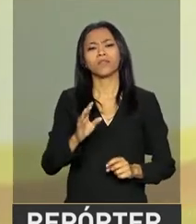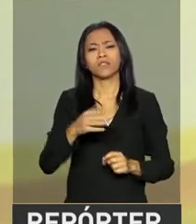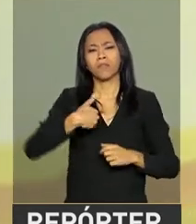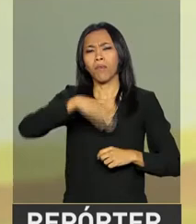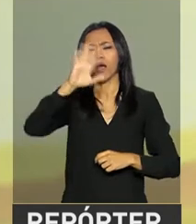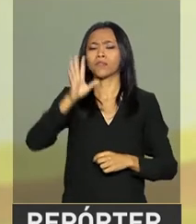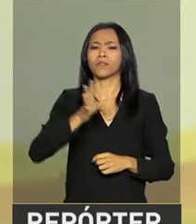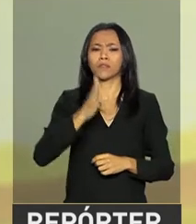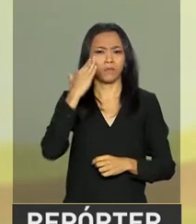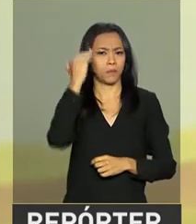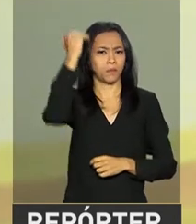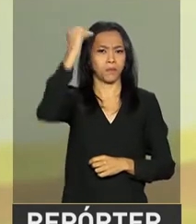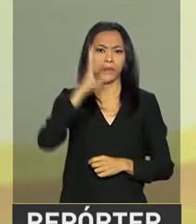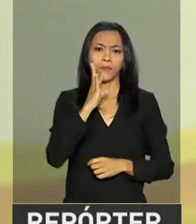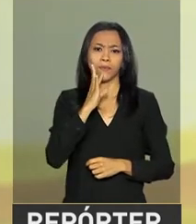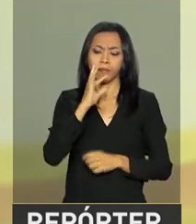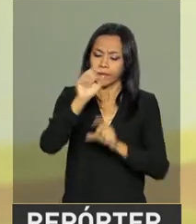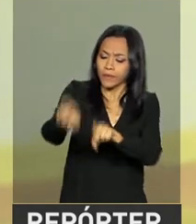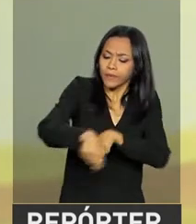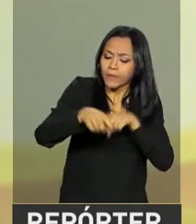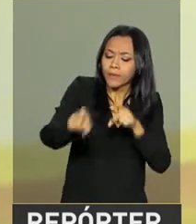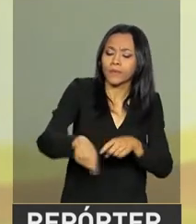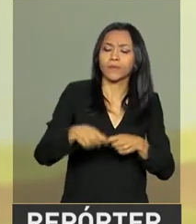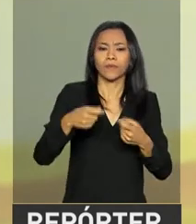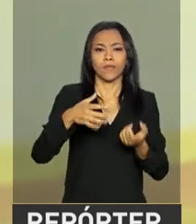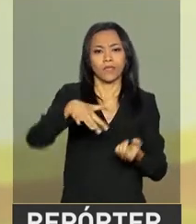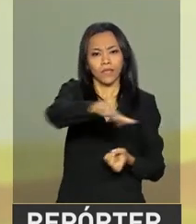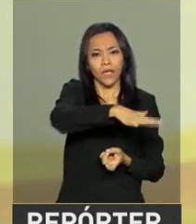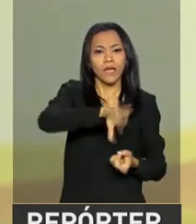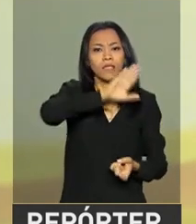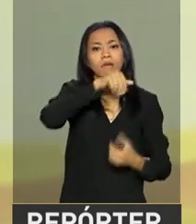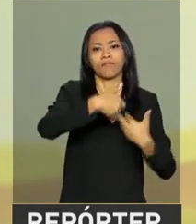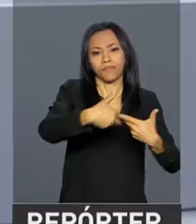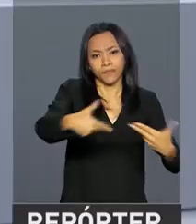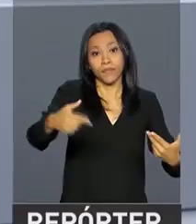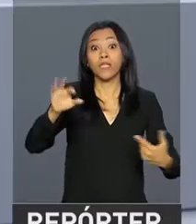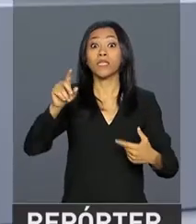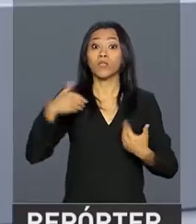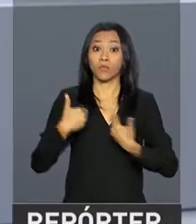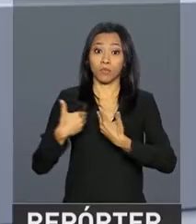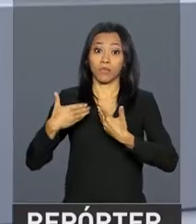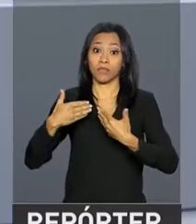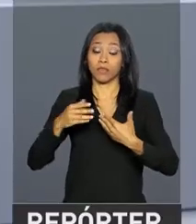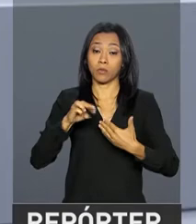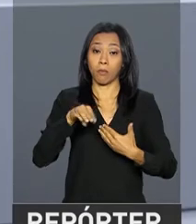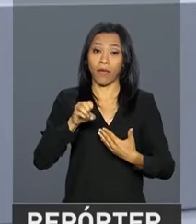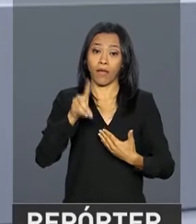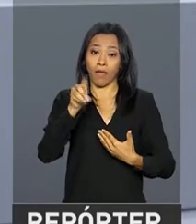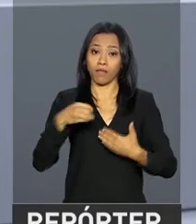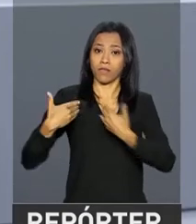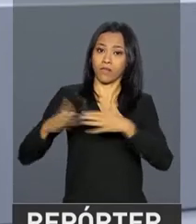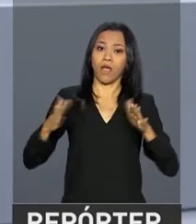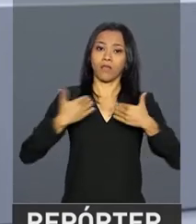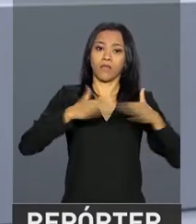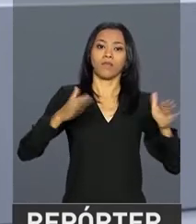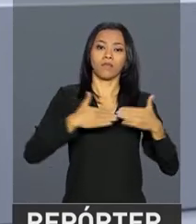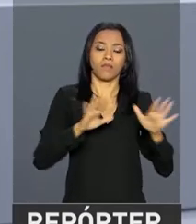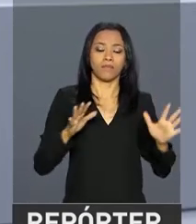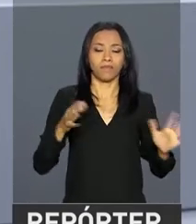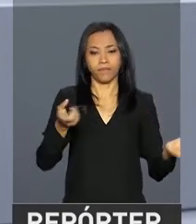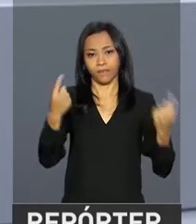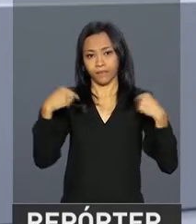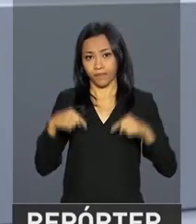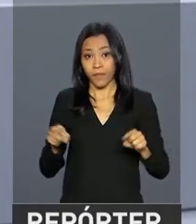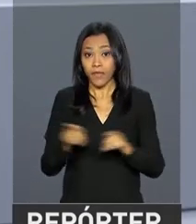pecuária e que os mercados sejam cada vez maiores para nós. E o ministro da Fazenda, Henrique Meirelles,